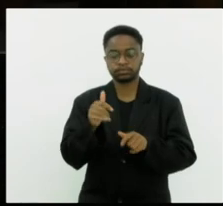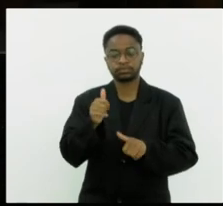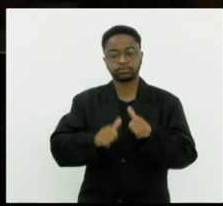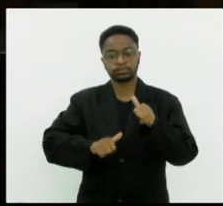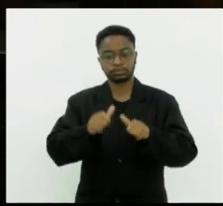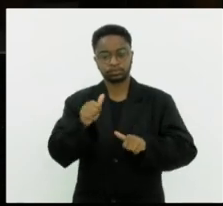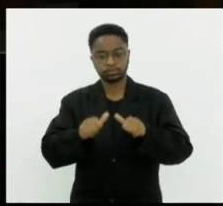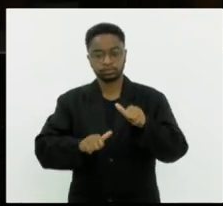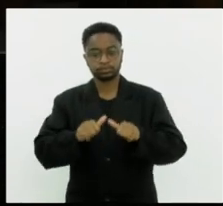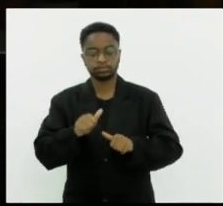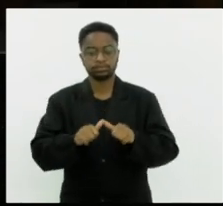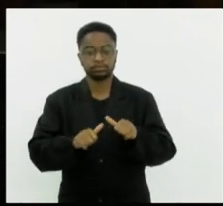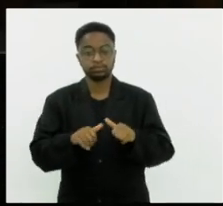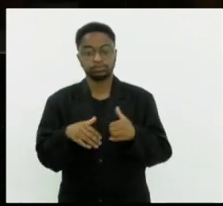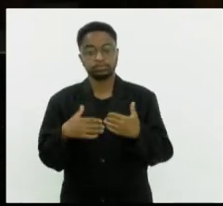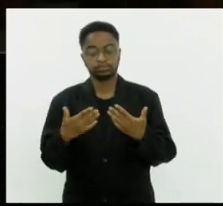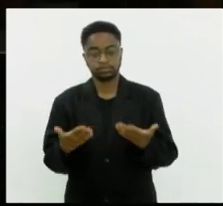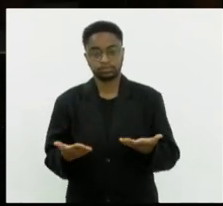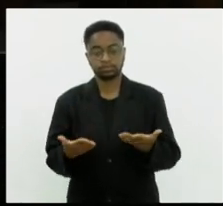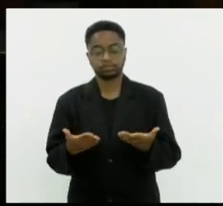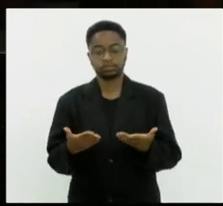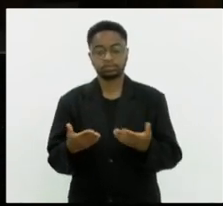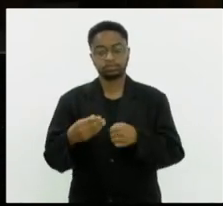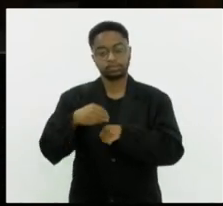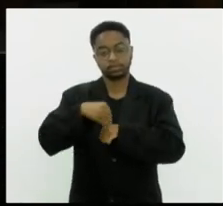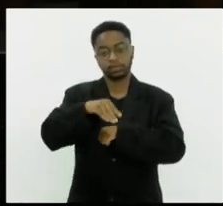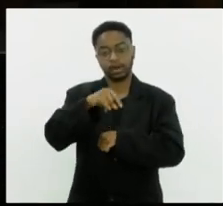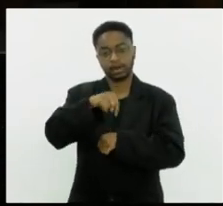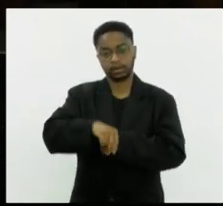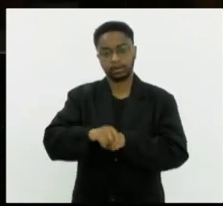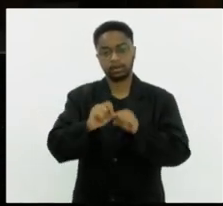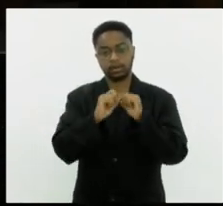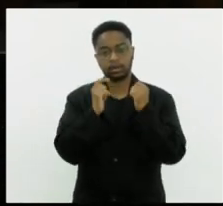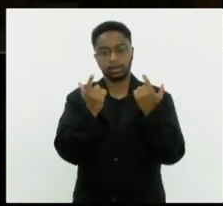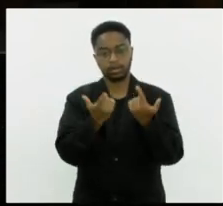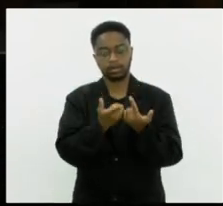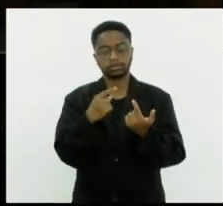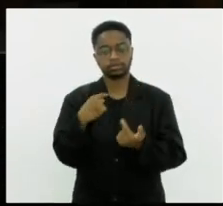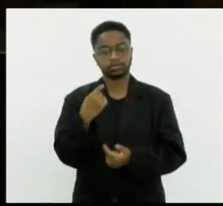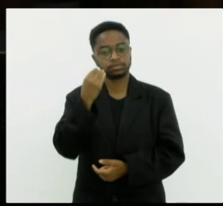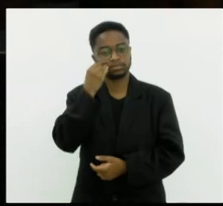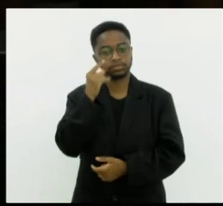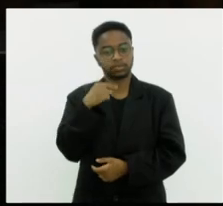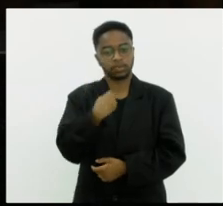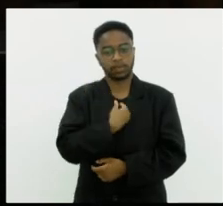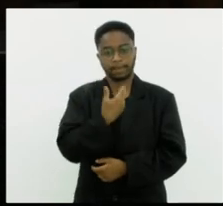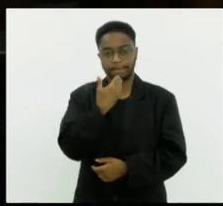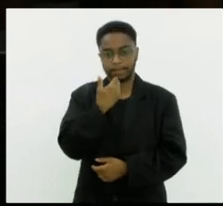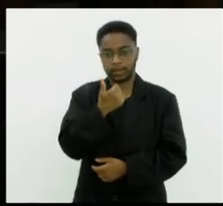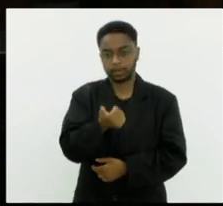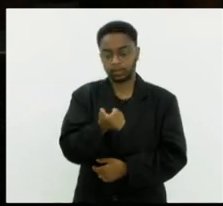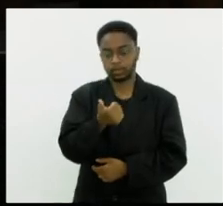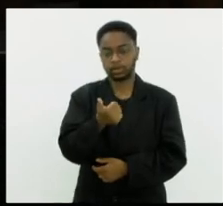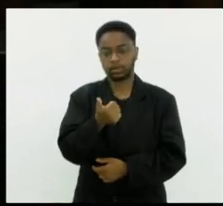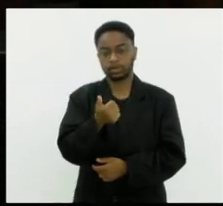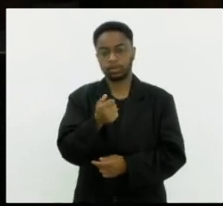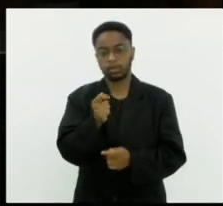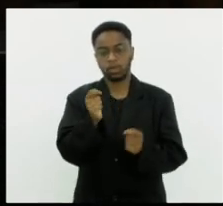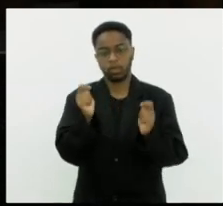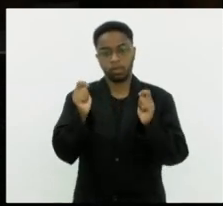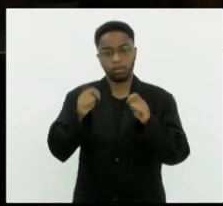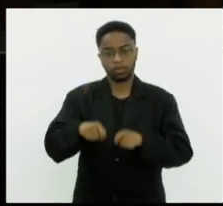analisadas, de forma que viesse para cá para que possamos melhorar, né, o poder